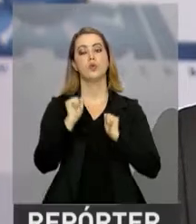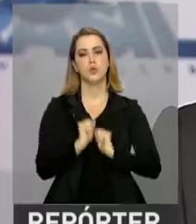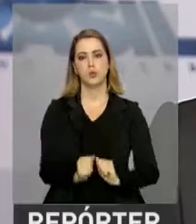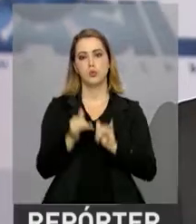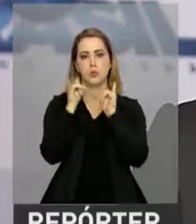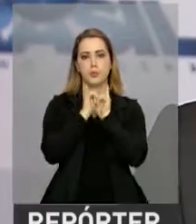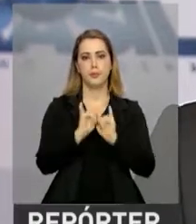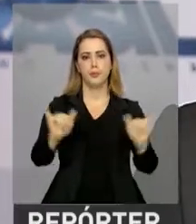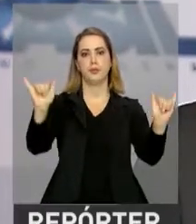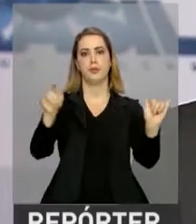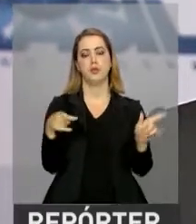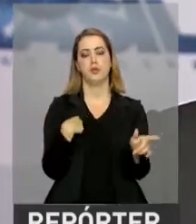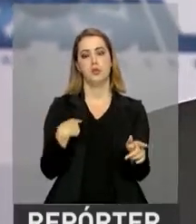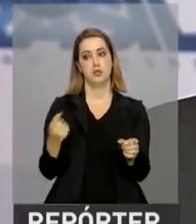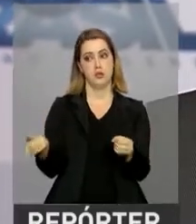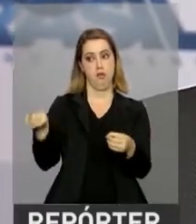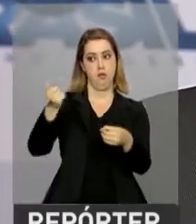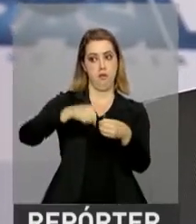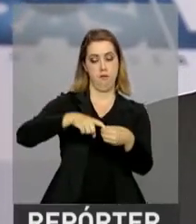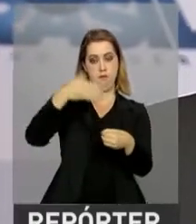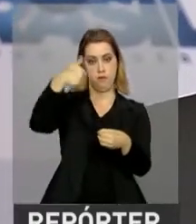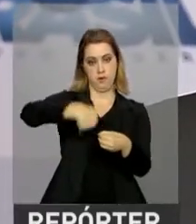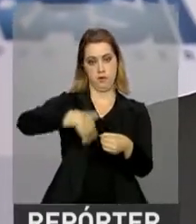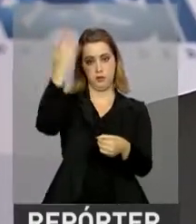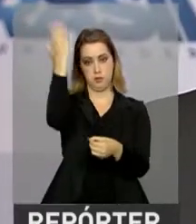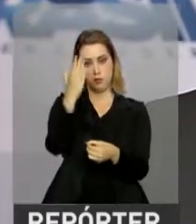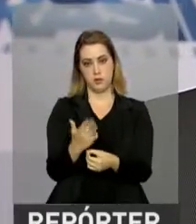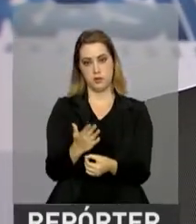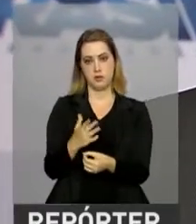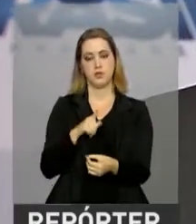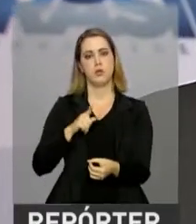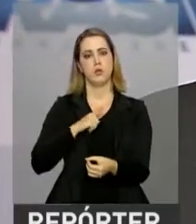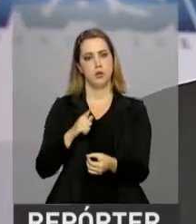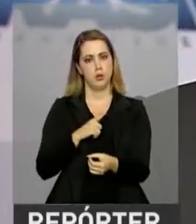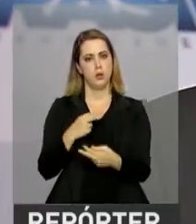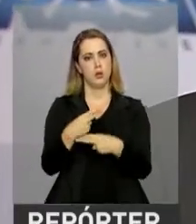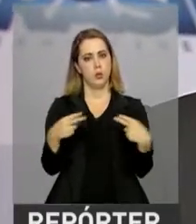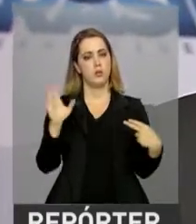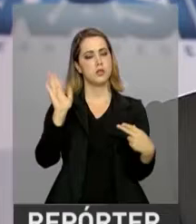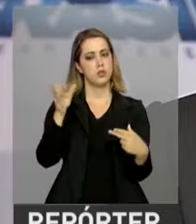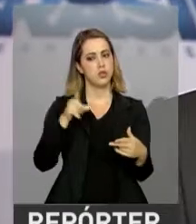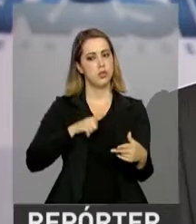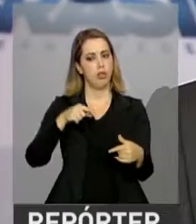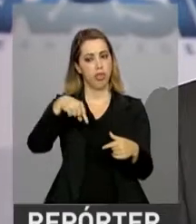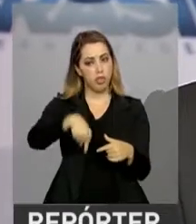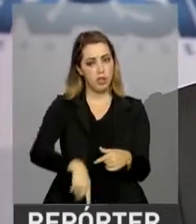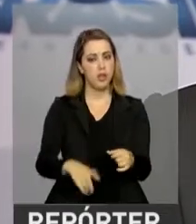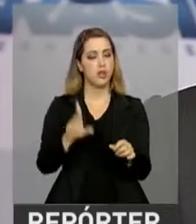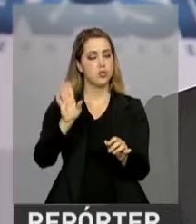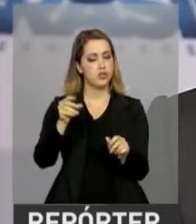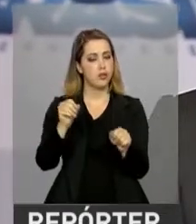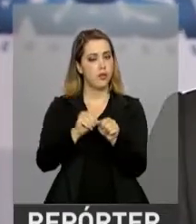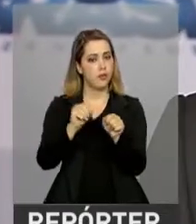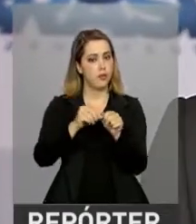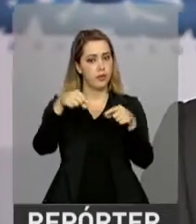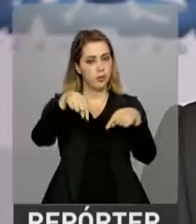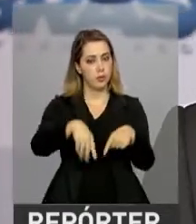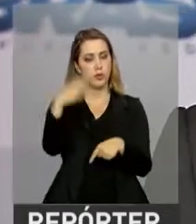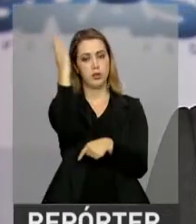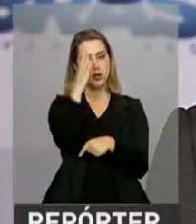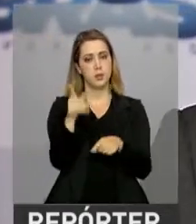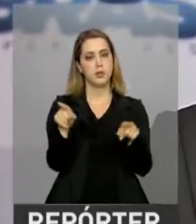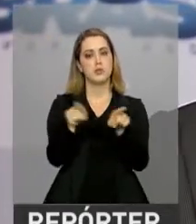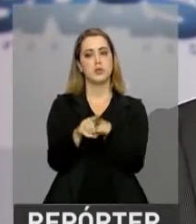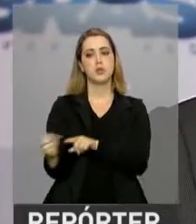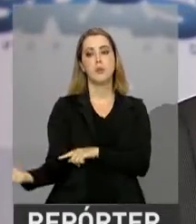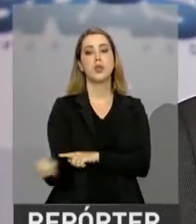para o brasil então nós estamos não só trazendo o produto que já está no mercado mas hoje que viram nossas parcerias é muito bom o brasil